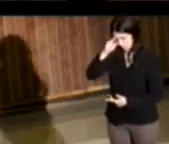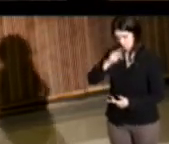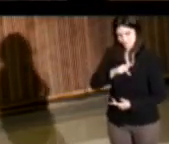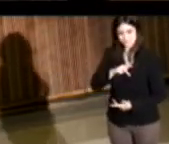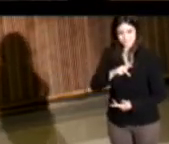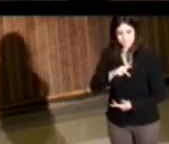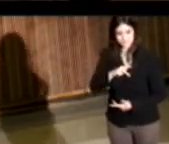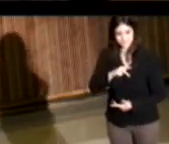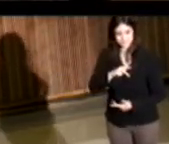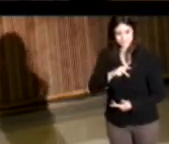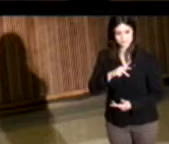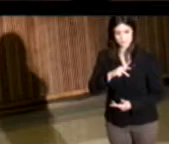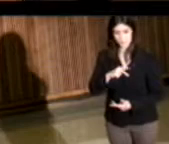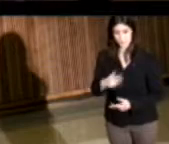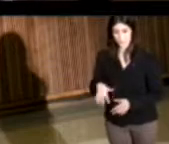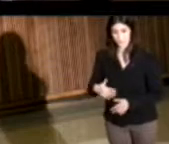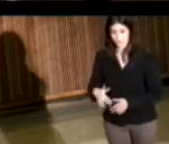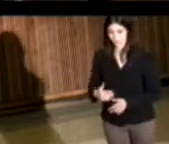Uau!